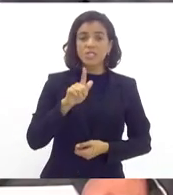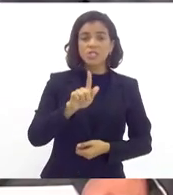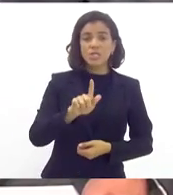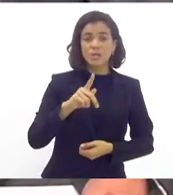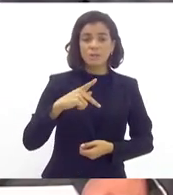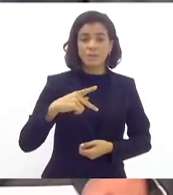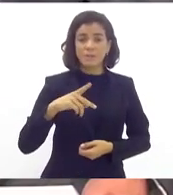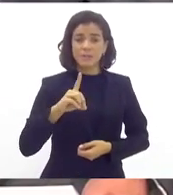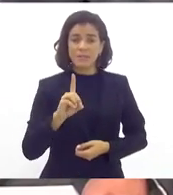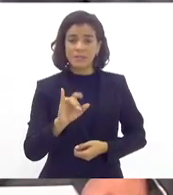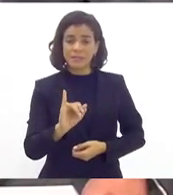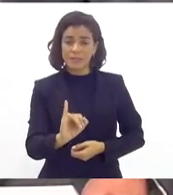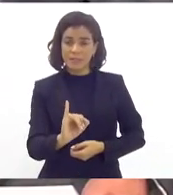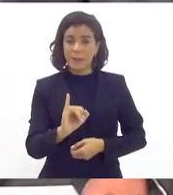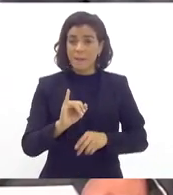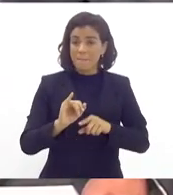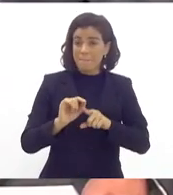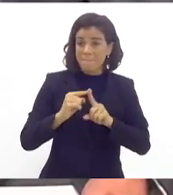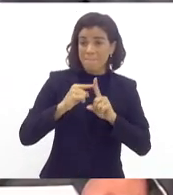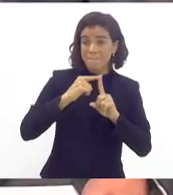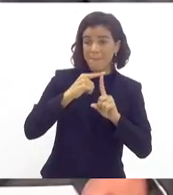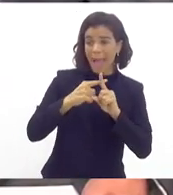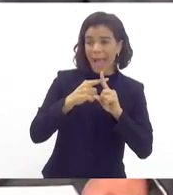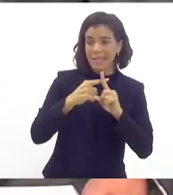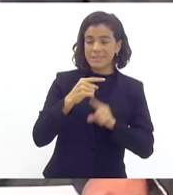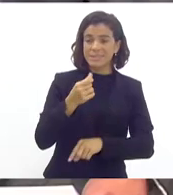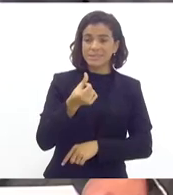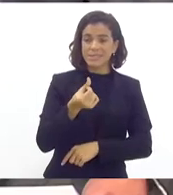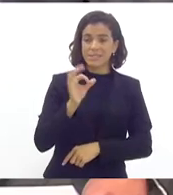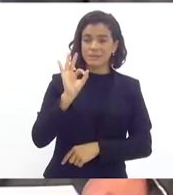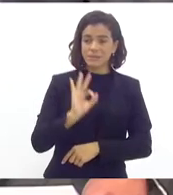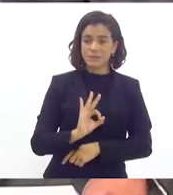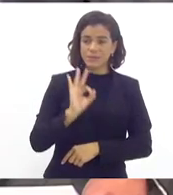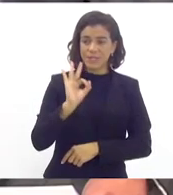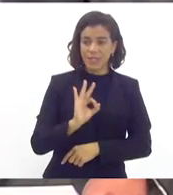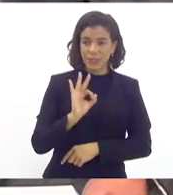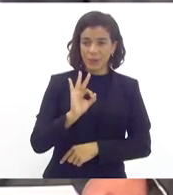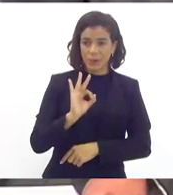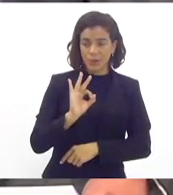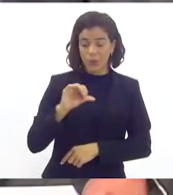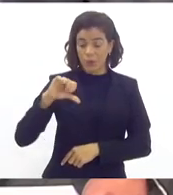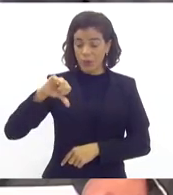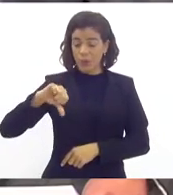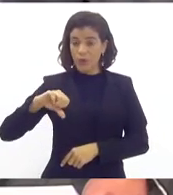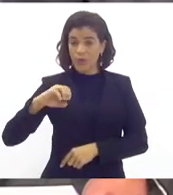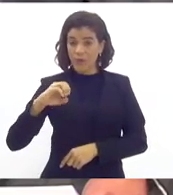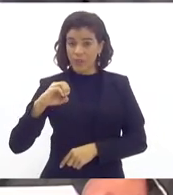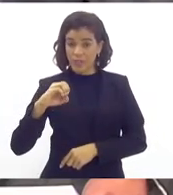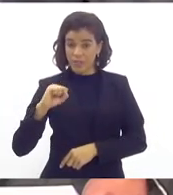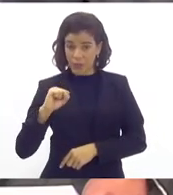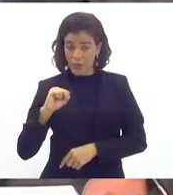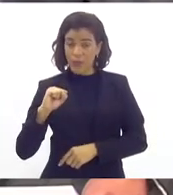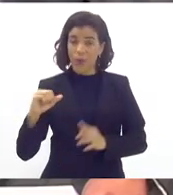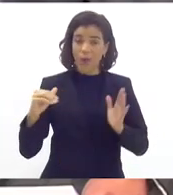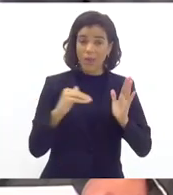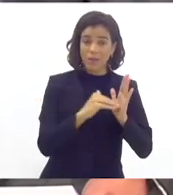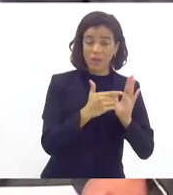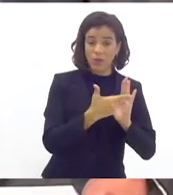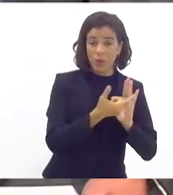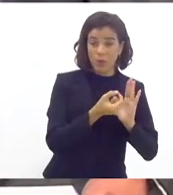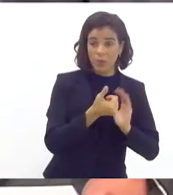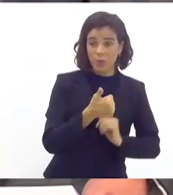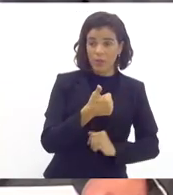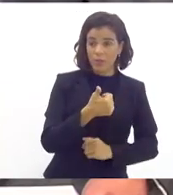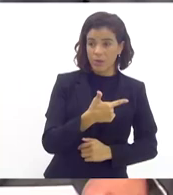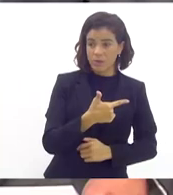IGPDI mais 6% de 98 até 2012